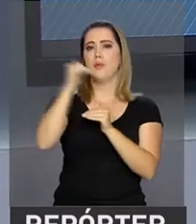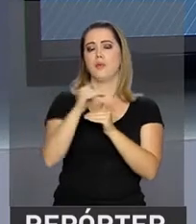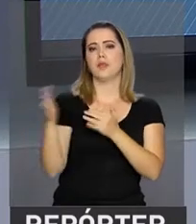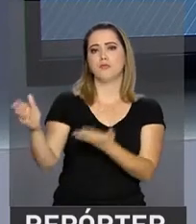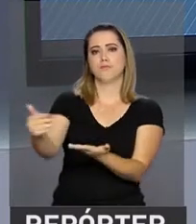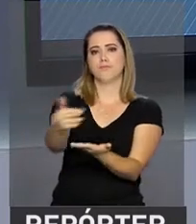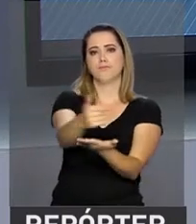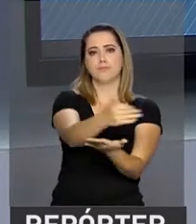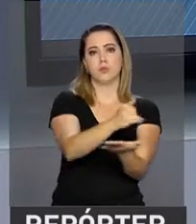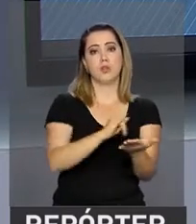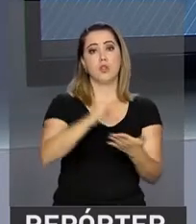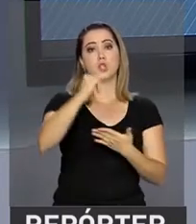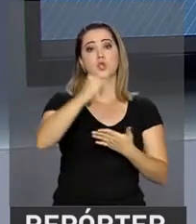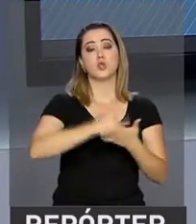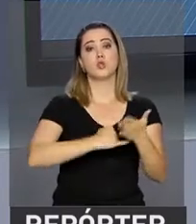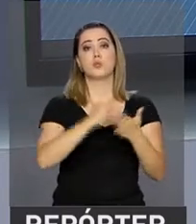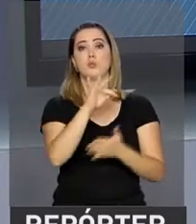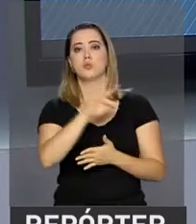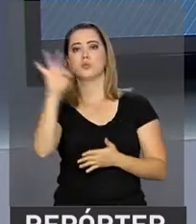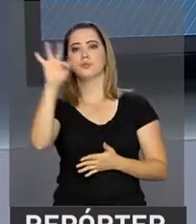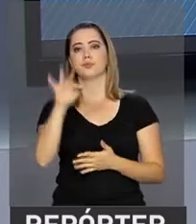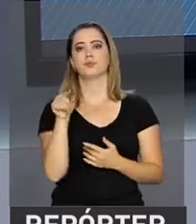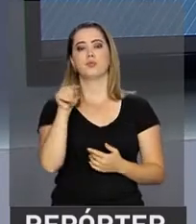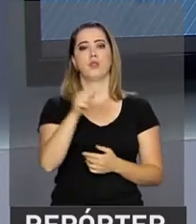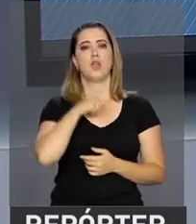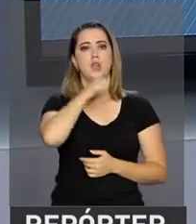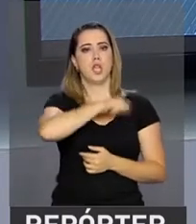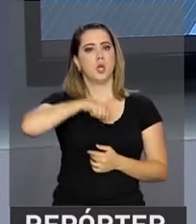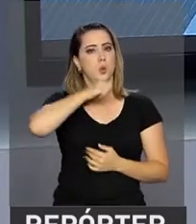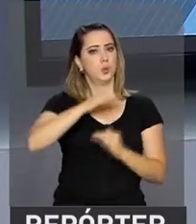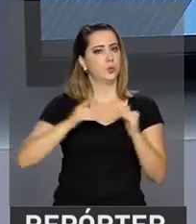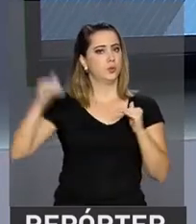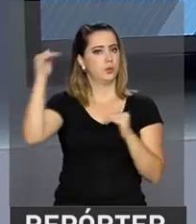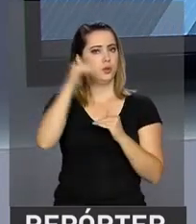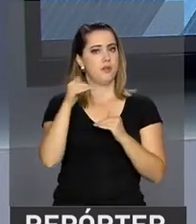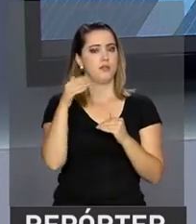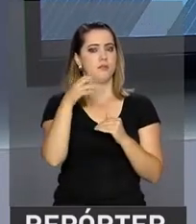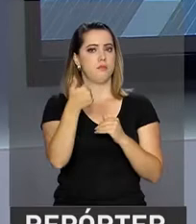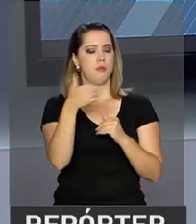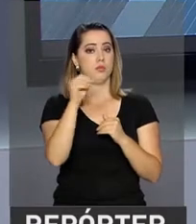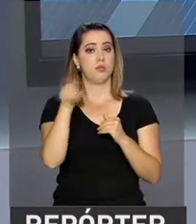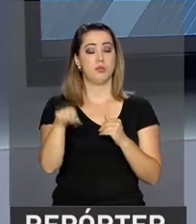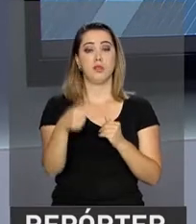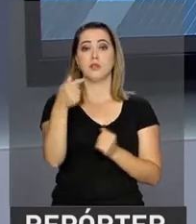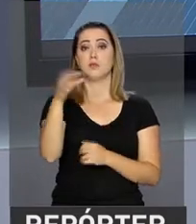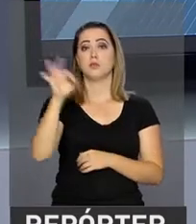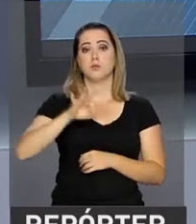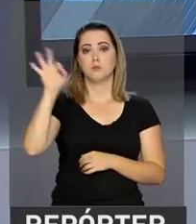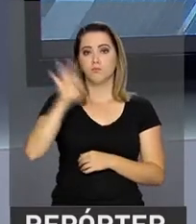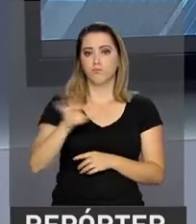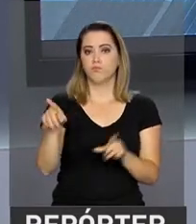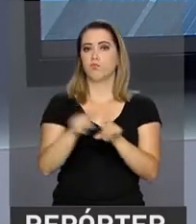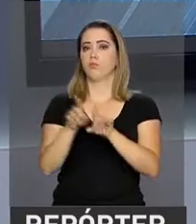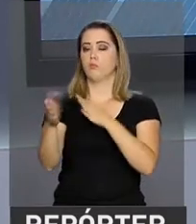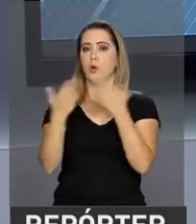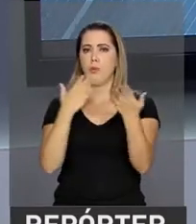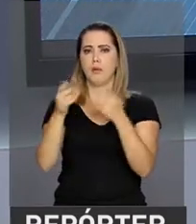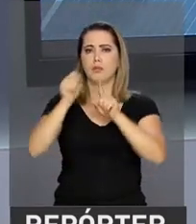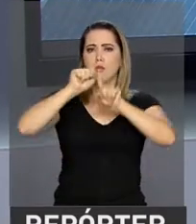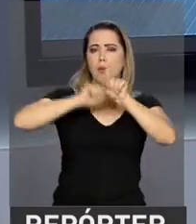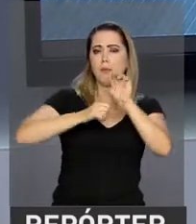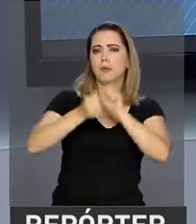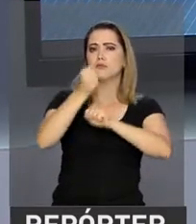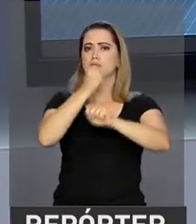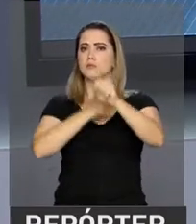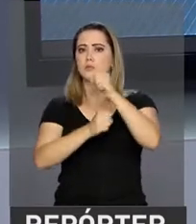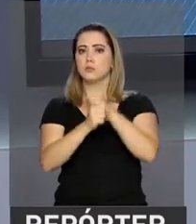da arrecadação de tributos federais. Em agosto, houve um crescimento de 10,7% em relação ao mesmo mês